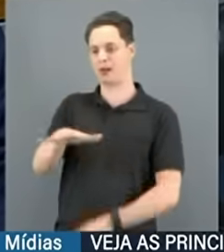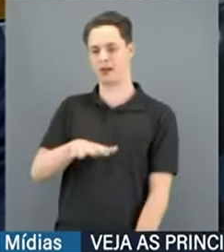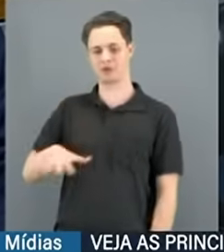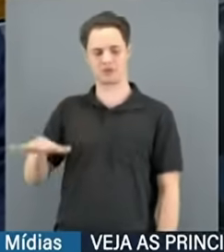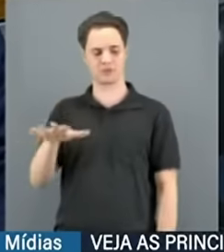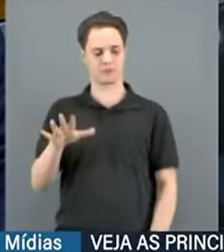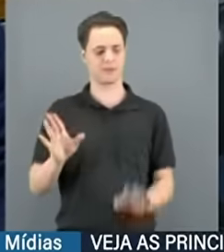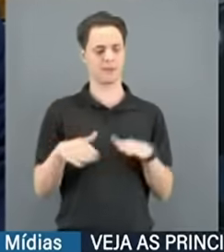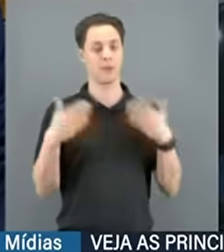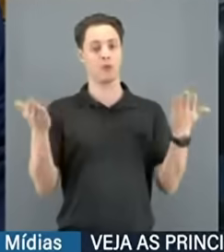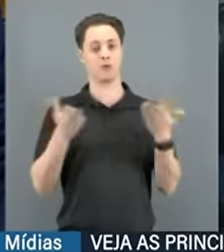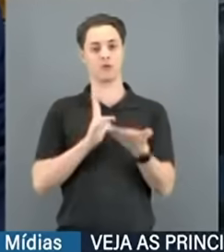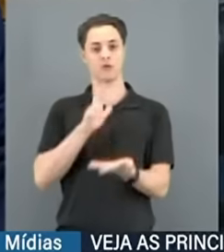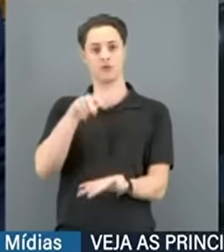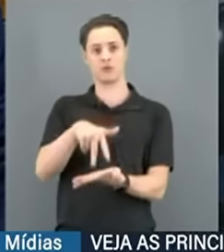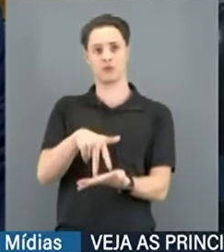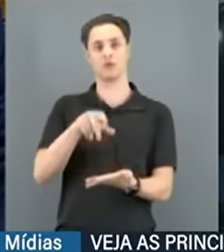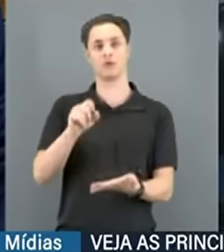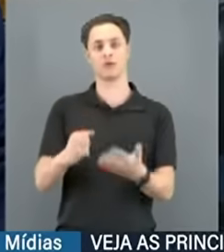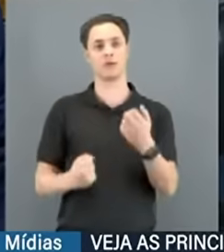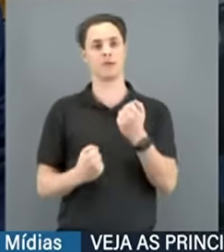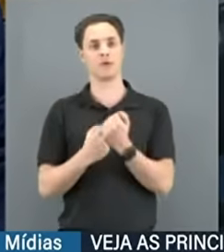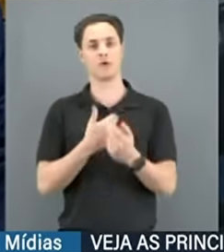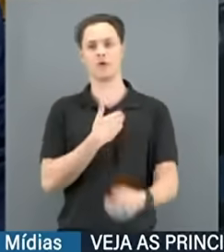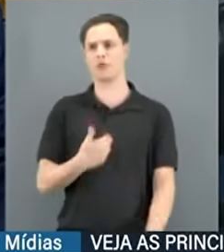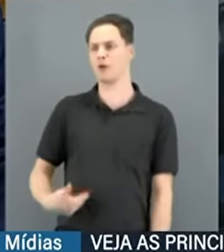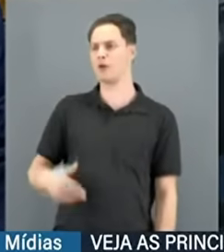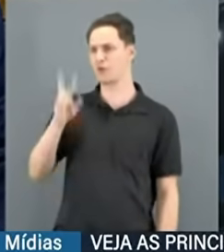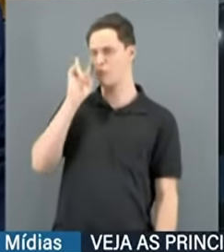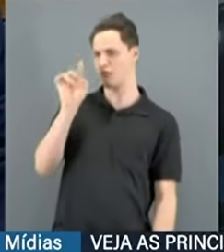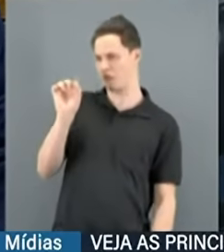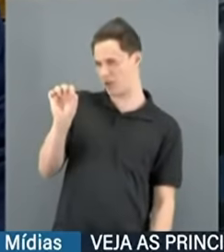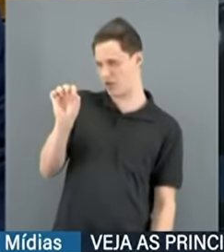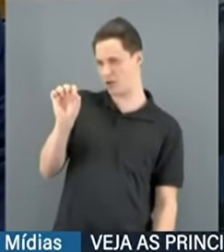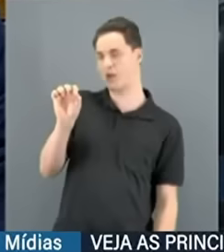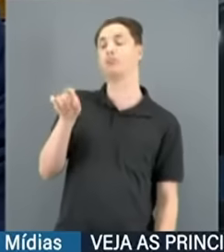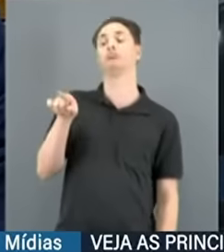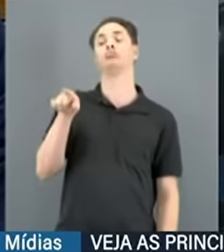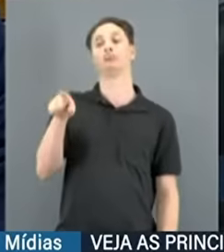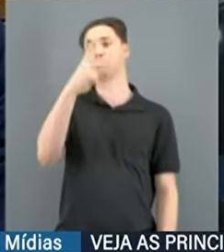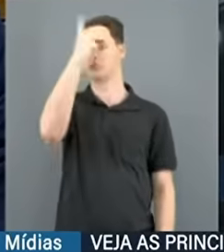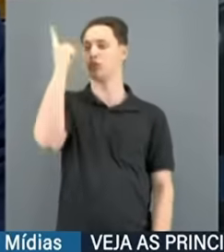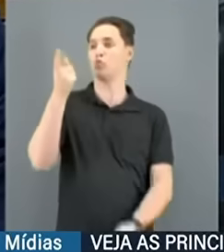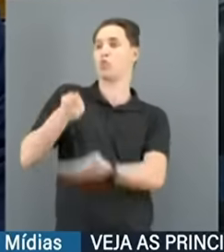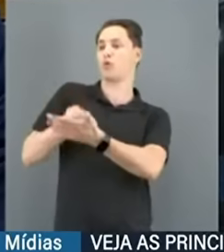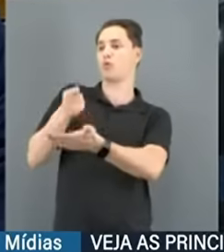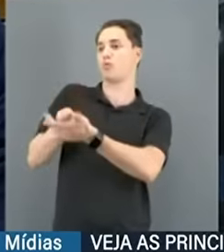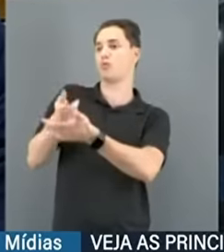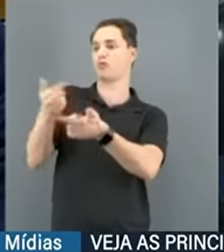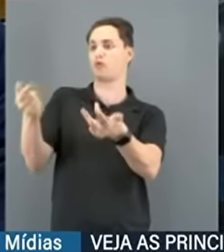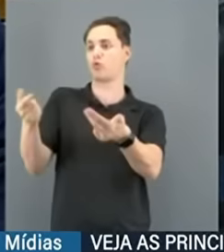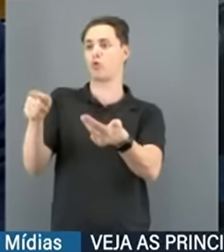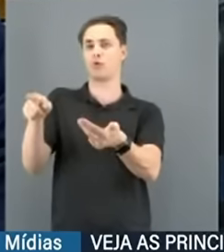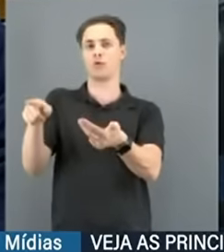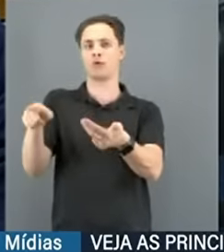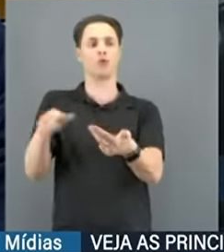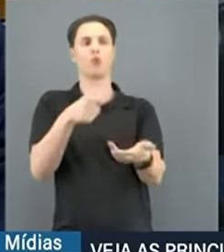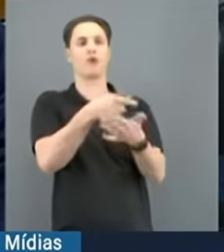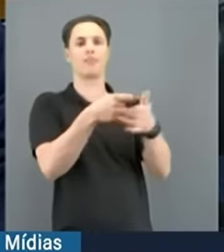aqui a base do governo cobrando do general iniciativas que eu não vi a mesma base do governo cobrando do ministro Flávio